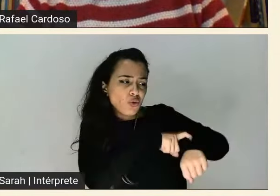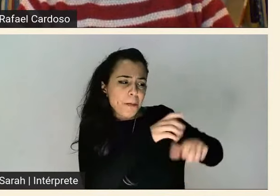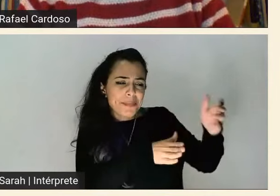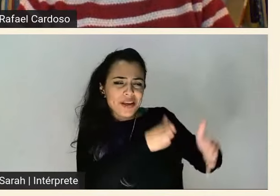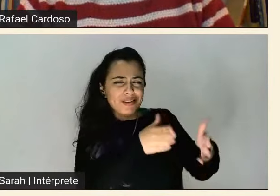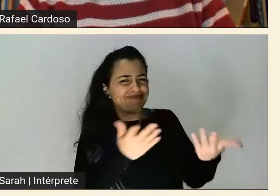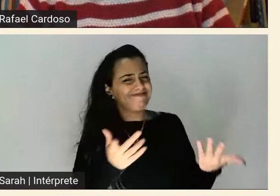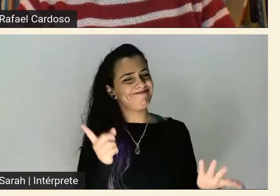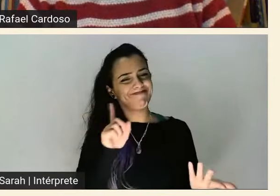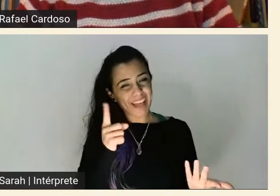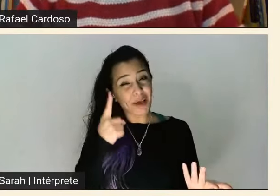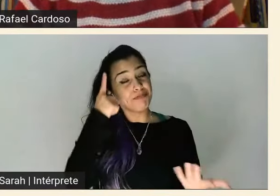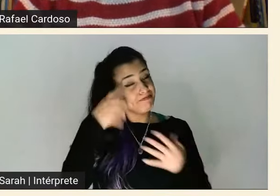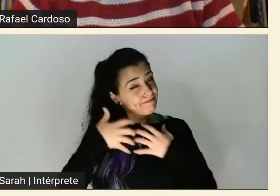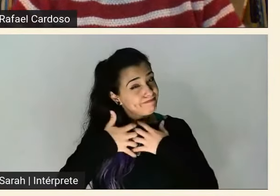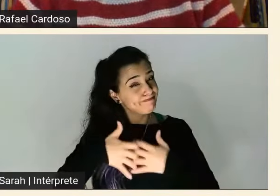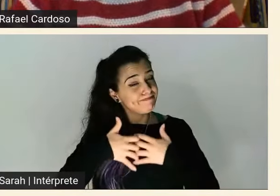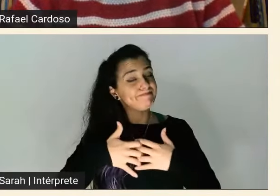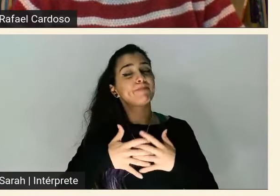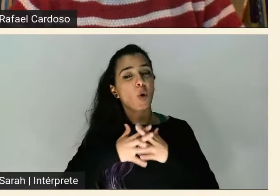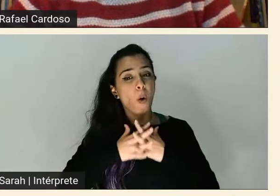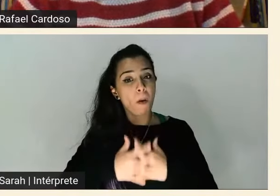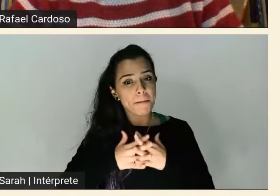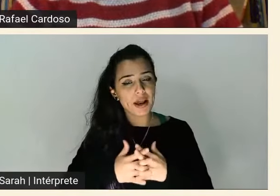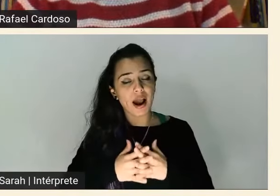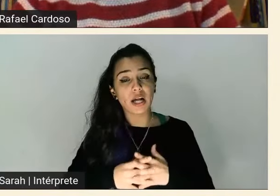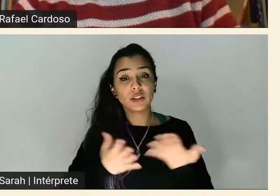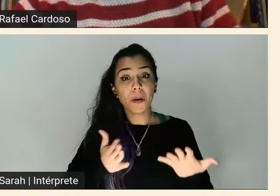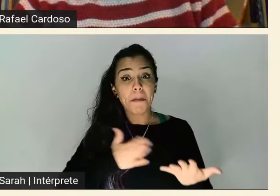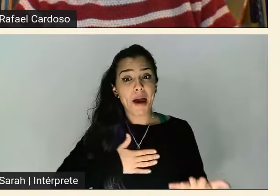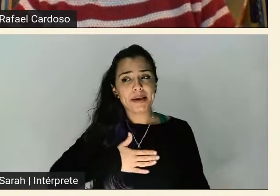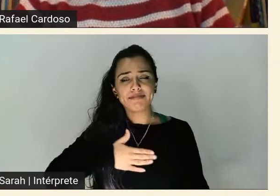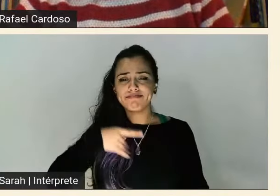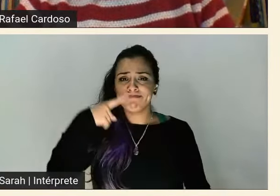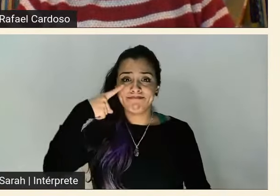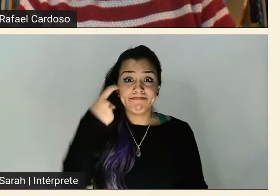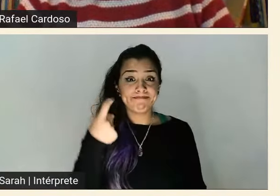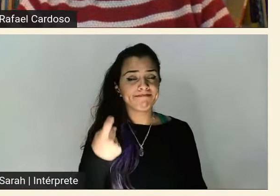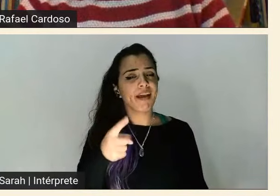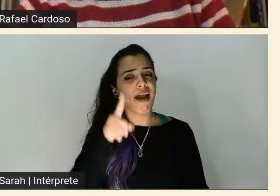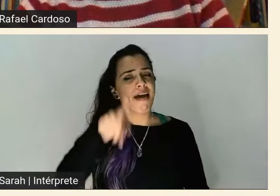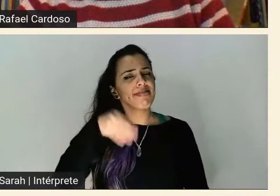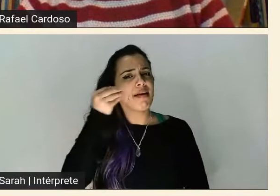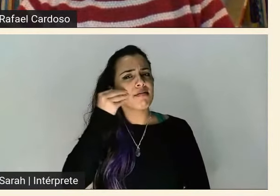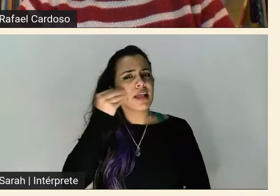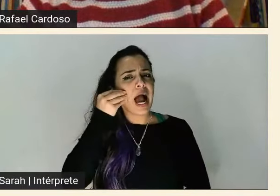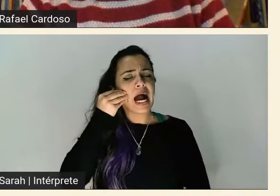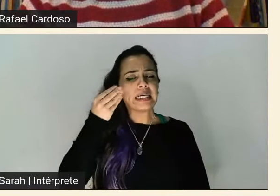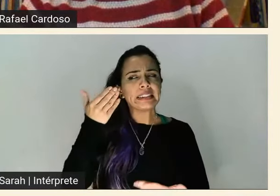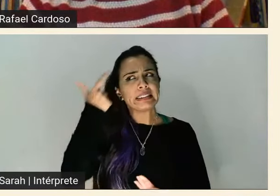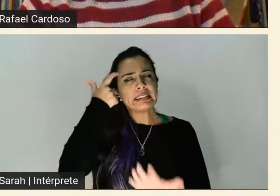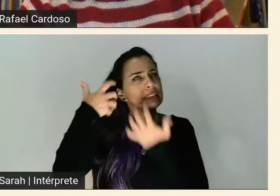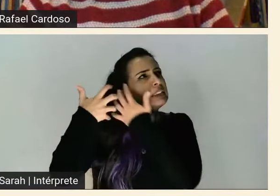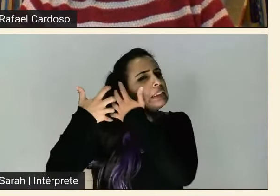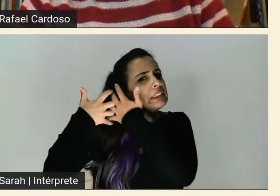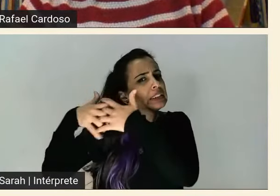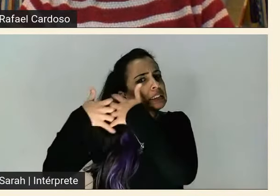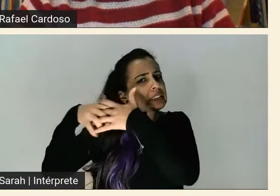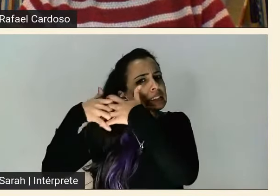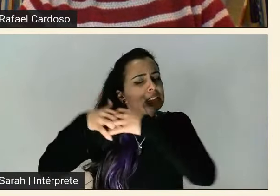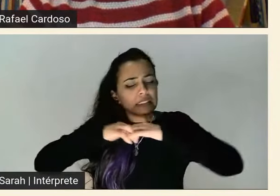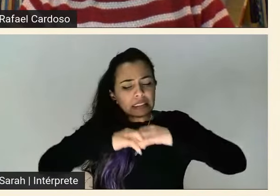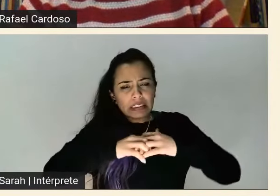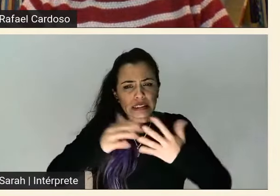complicado de fazer. Então, assim, o que me interessa como historiador é tentar desmontar esses quebra-cabeças, entender como eles